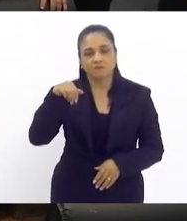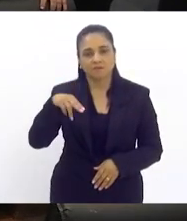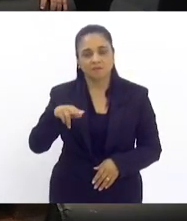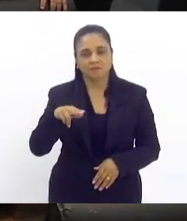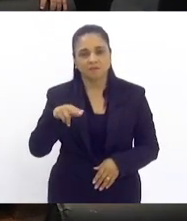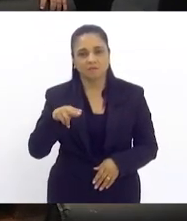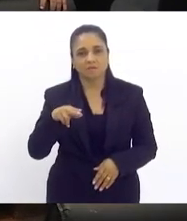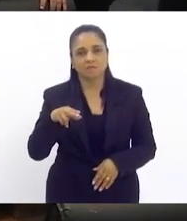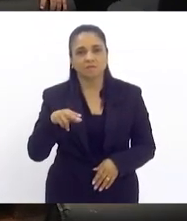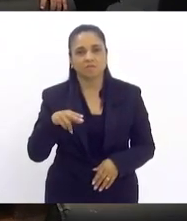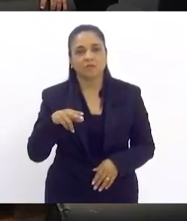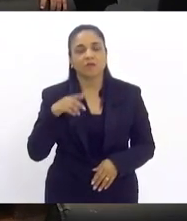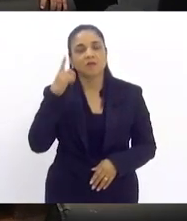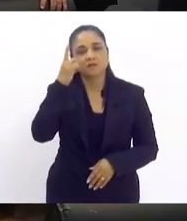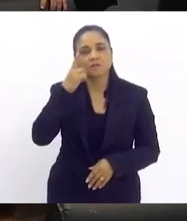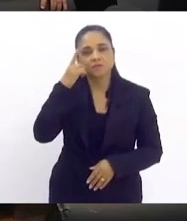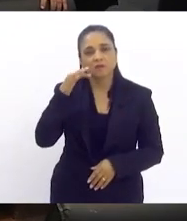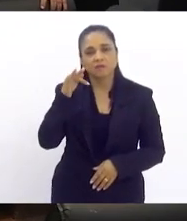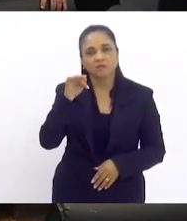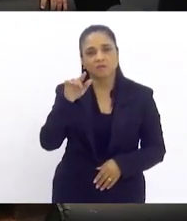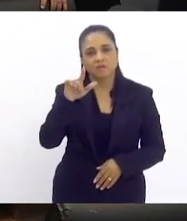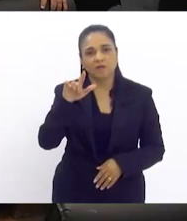Deputado Flávio Serafini.